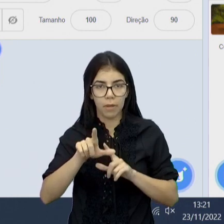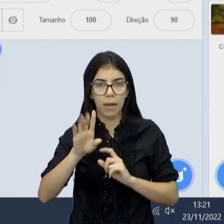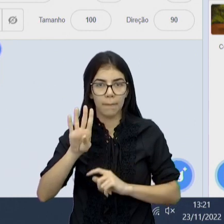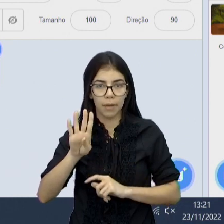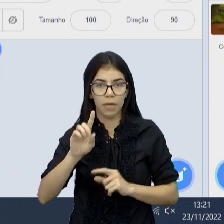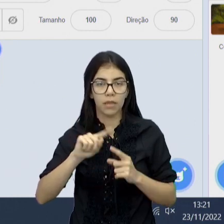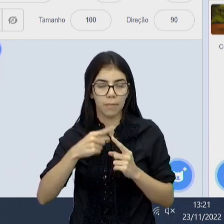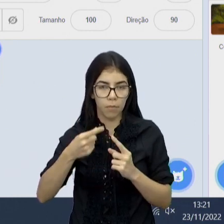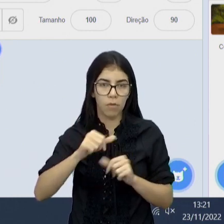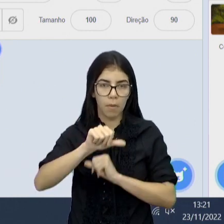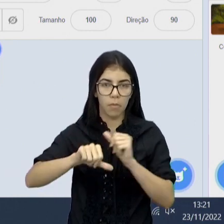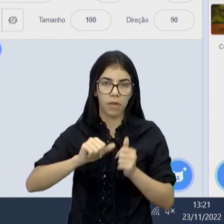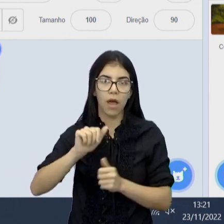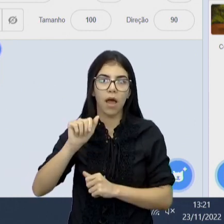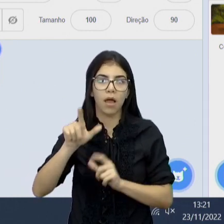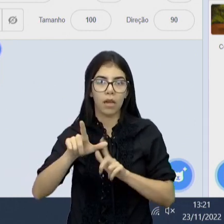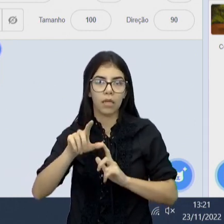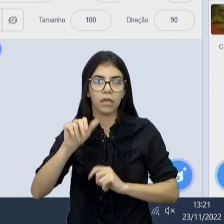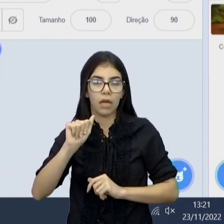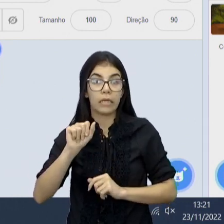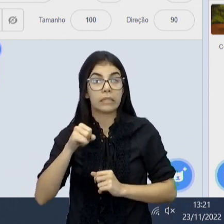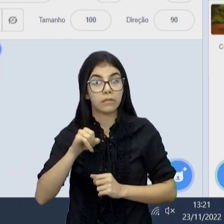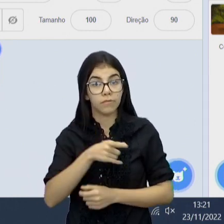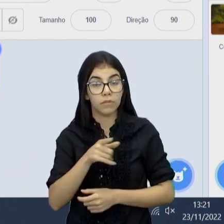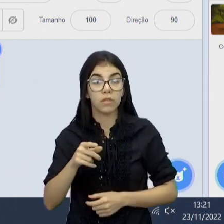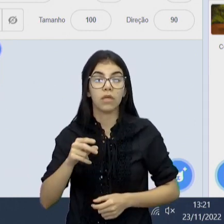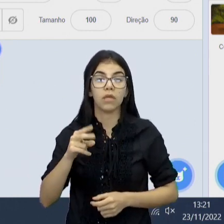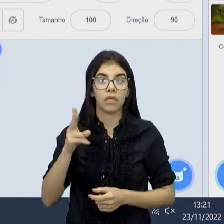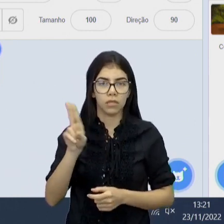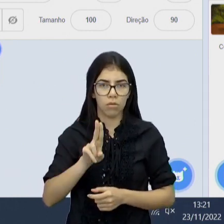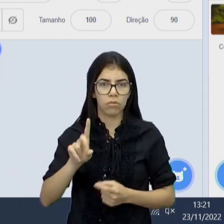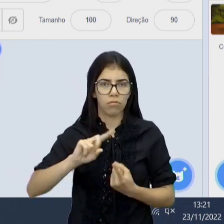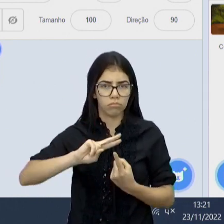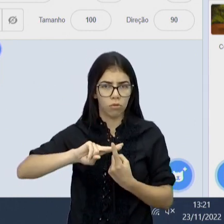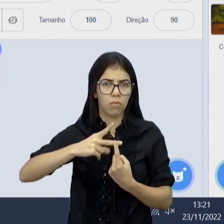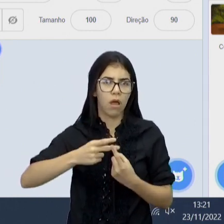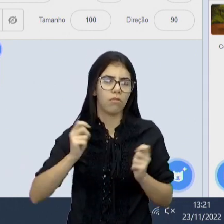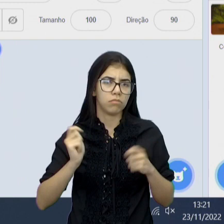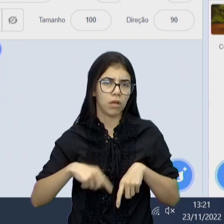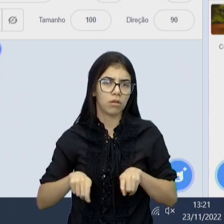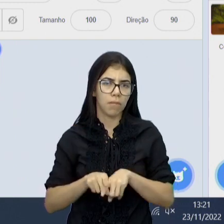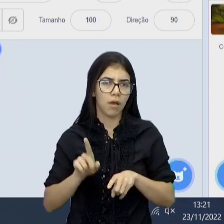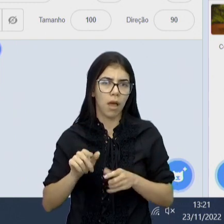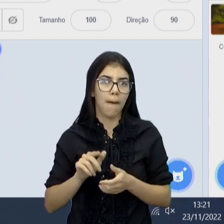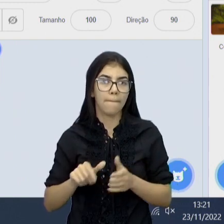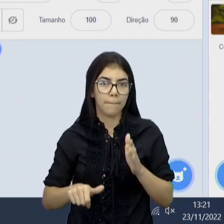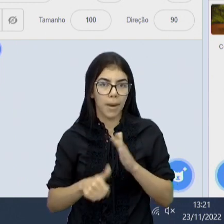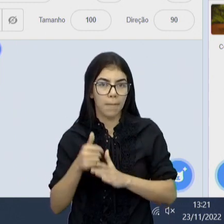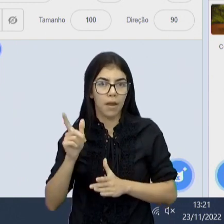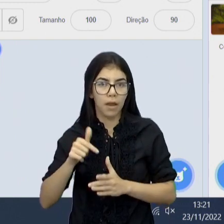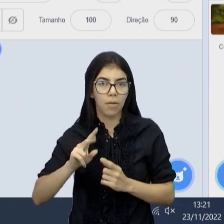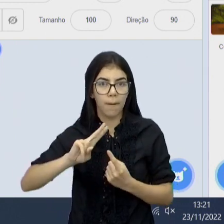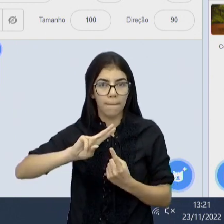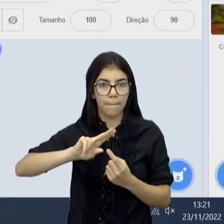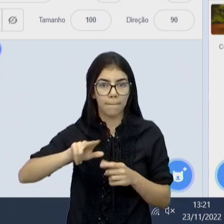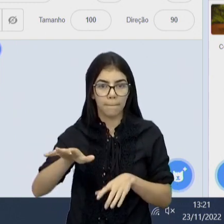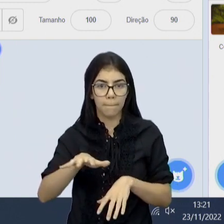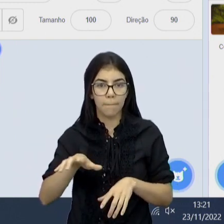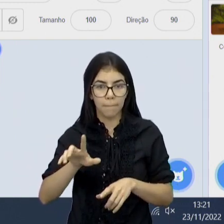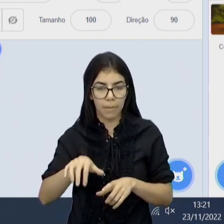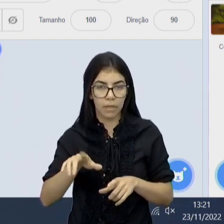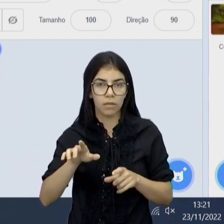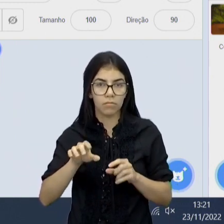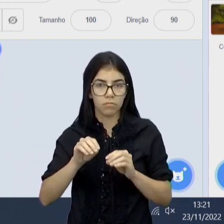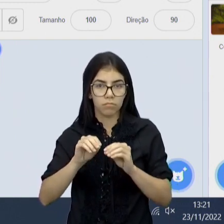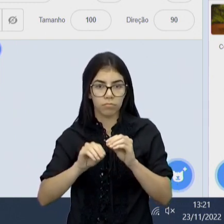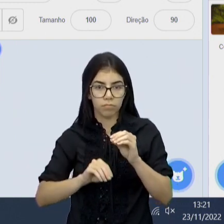hora que a gente vai usar A. Então se você quiser já duplicar isso, você pode, Tá. Mas você desgruda ele aí desse de cima para Tá. duplicar. Se